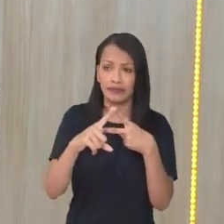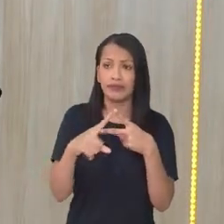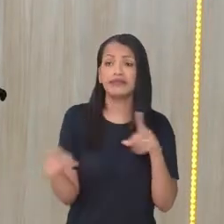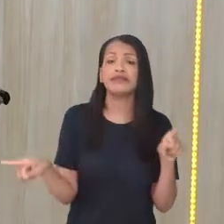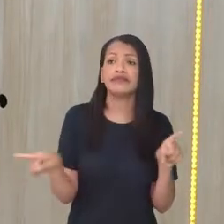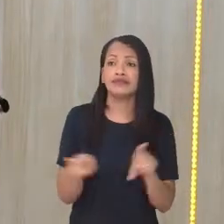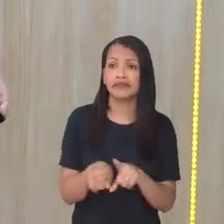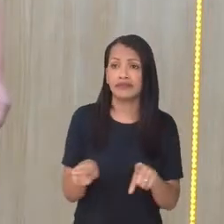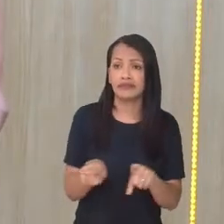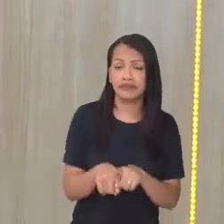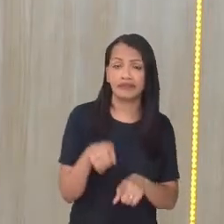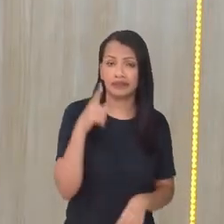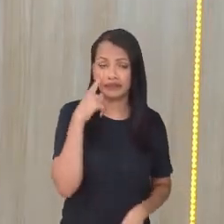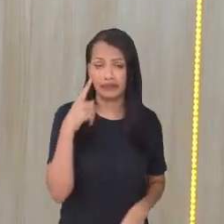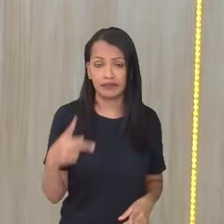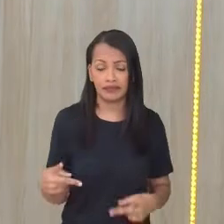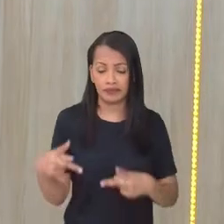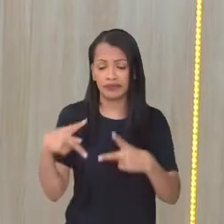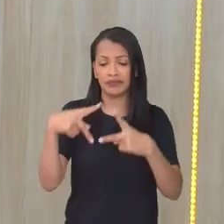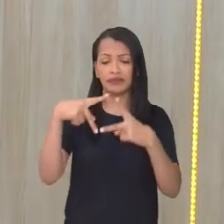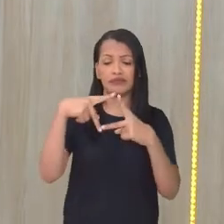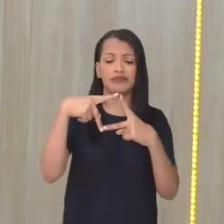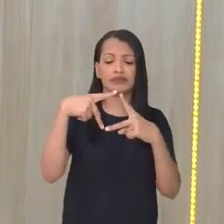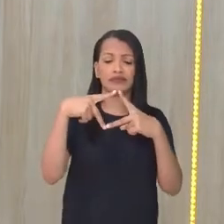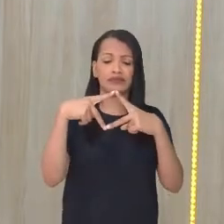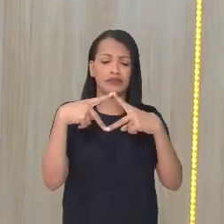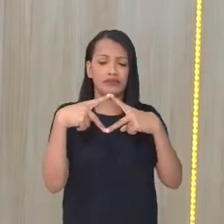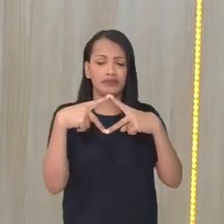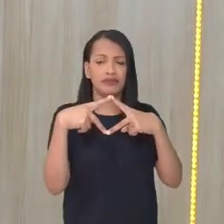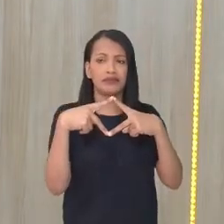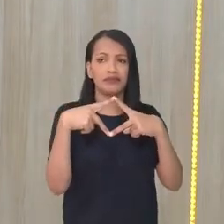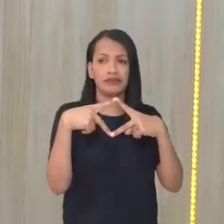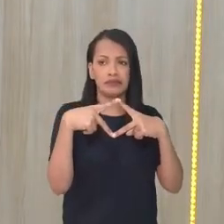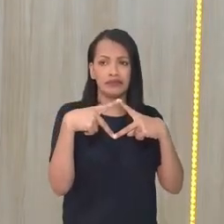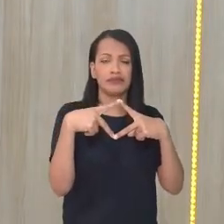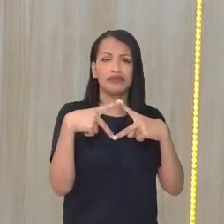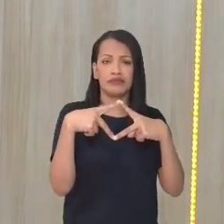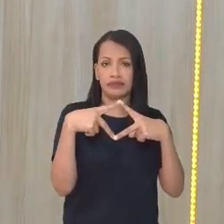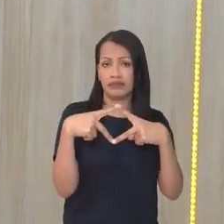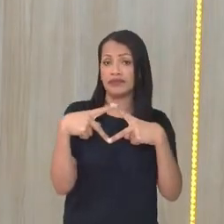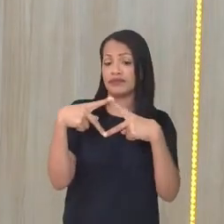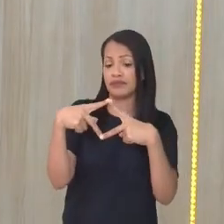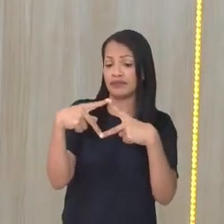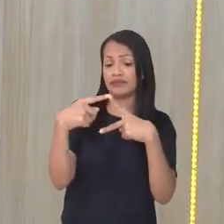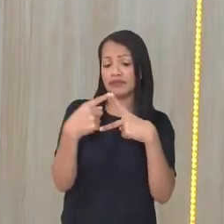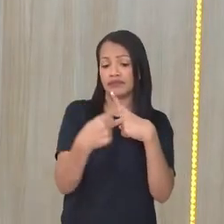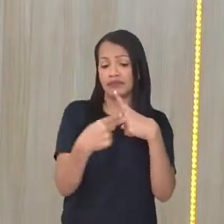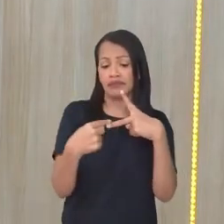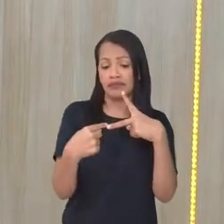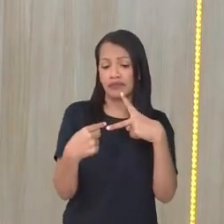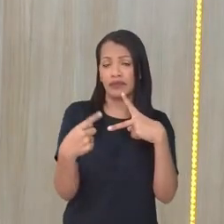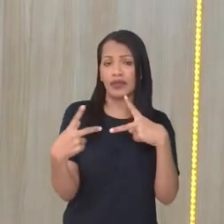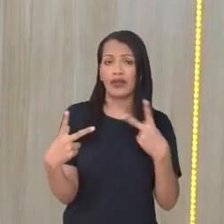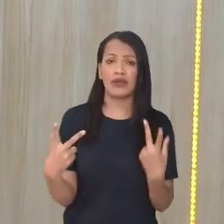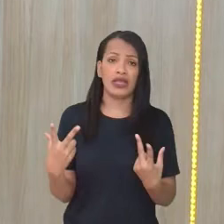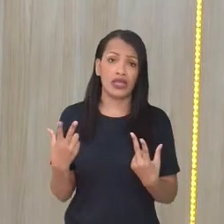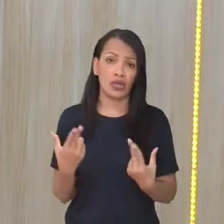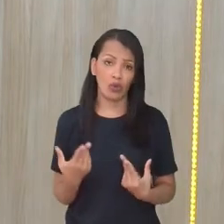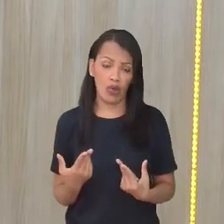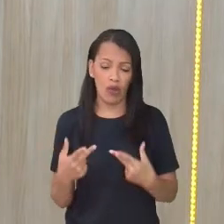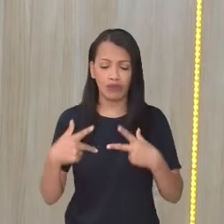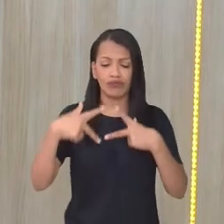que é o quadrado, certo? O nosso quadrado, todos os lados são